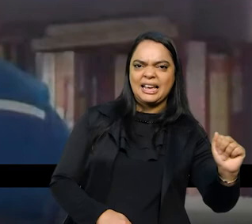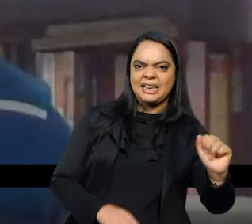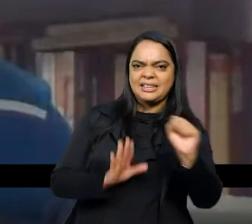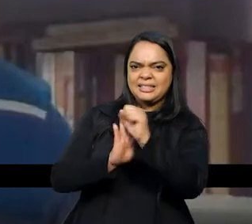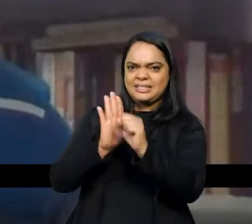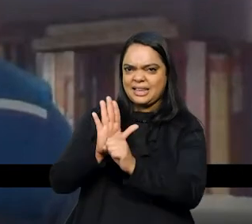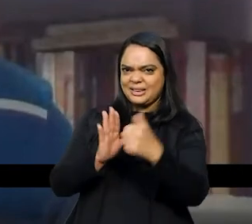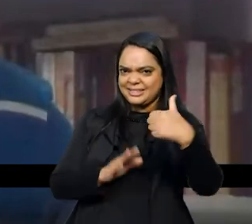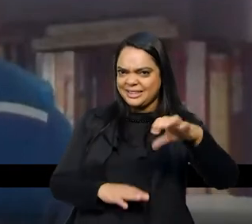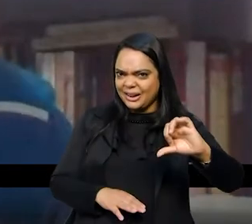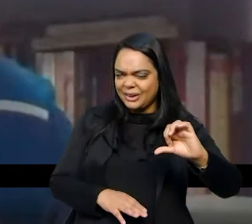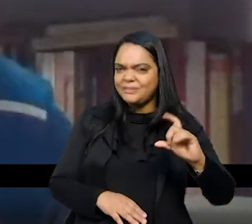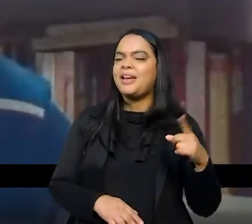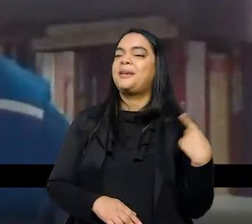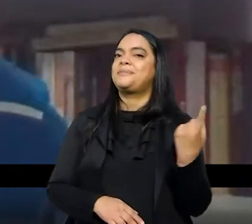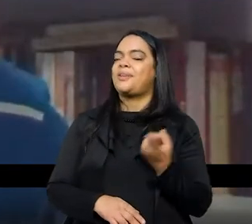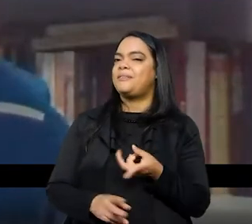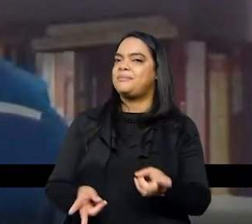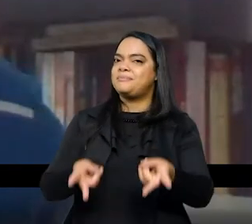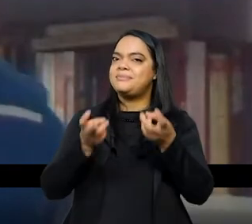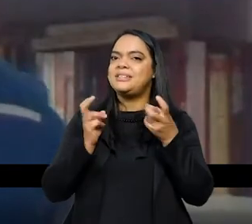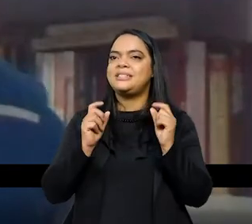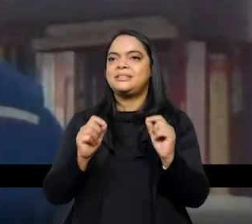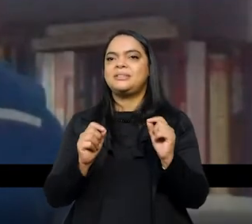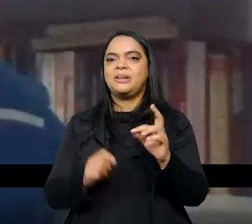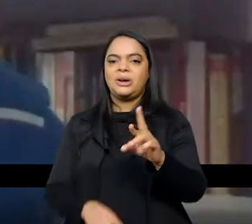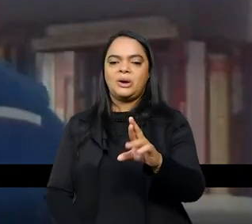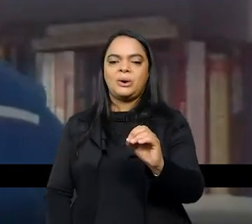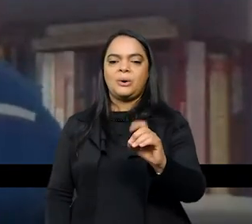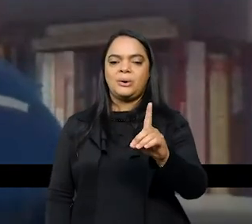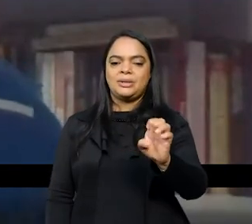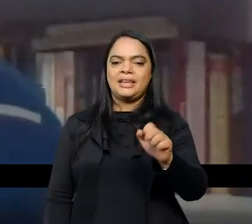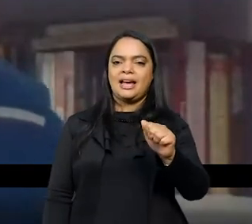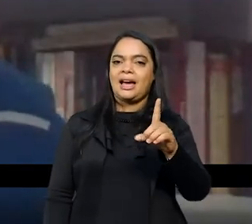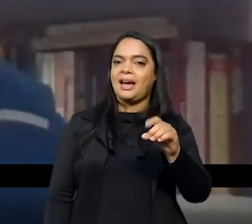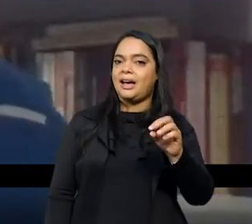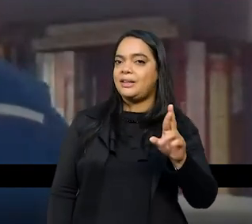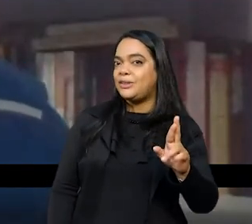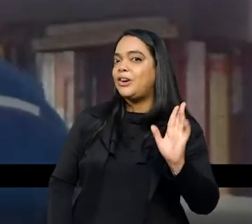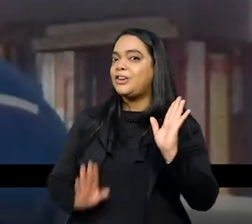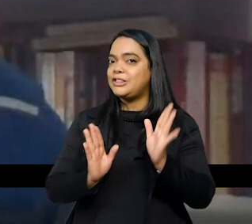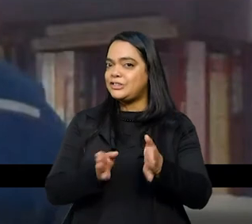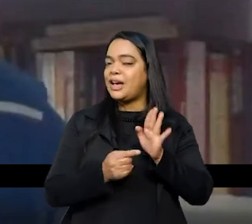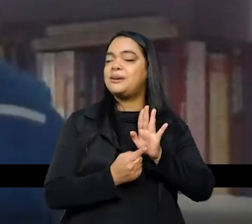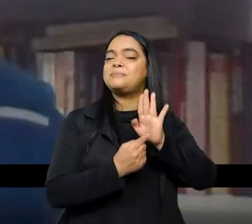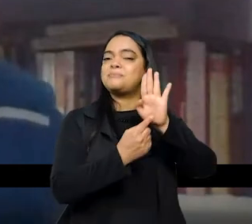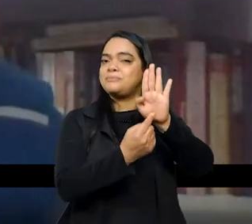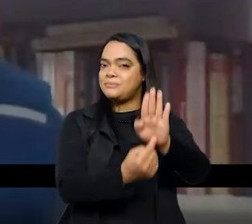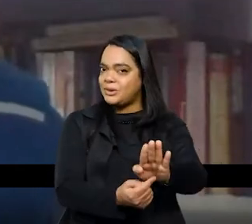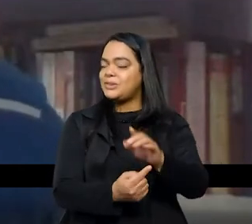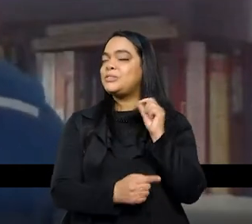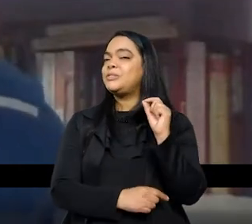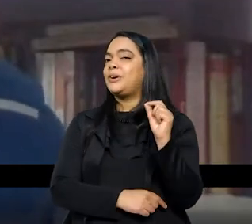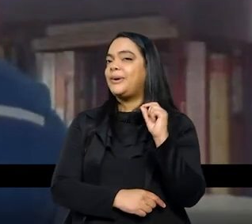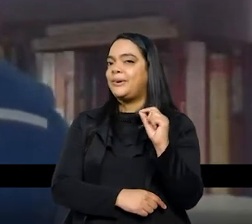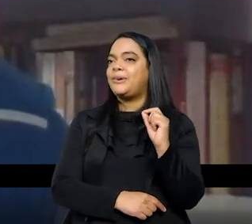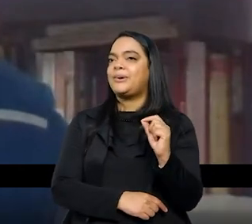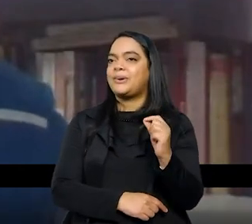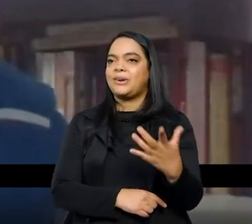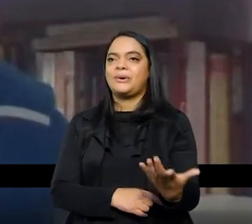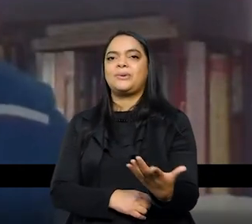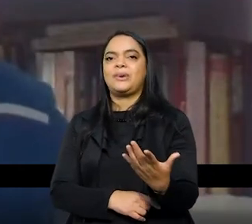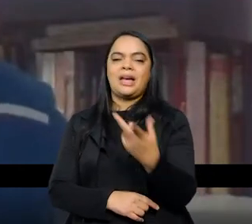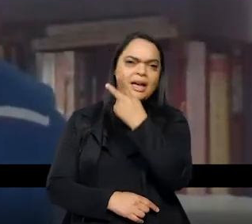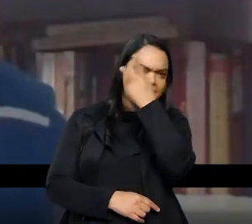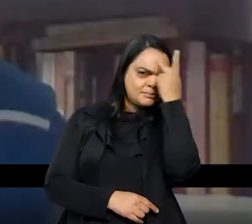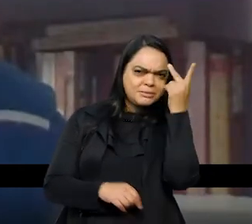Então, o rodeador sinalizava exatamente como eu explicava, os sebastianistas, que vagueavam pelo Pernambuco todo à procura